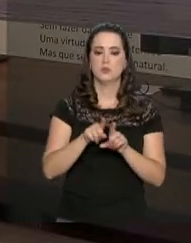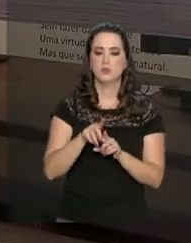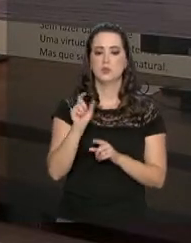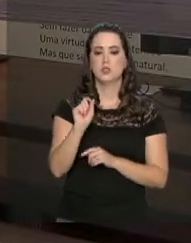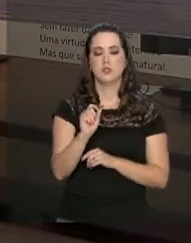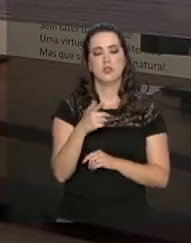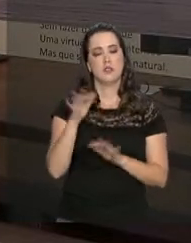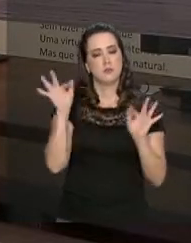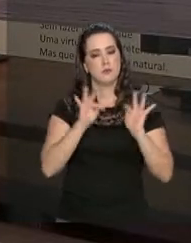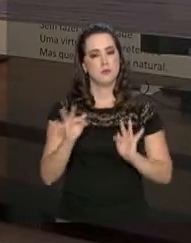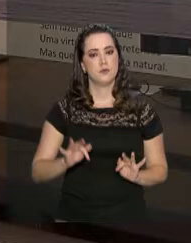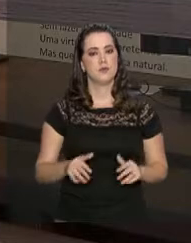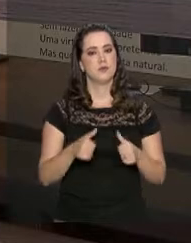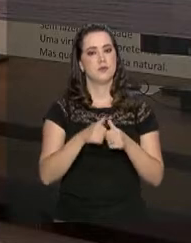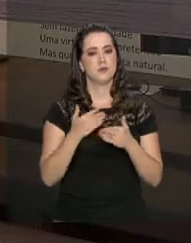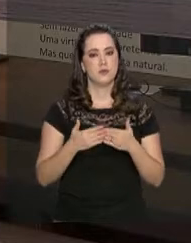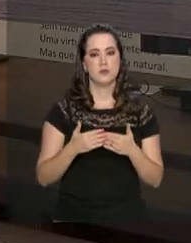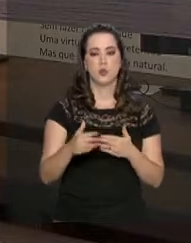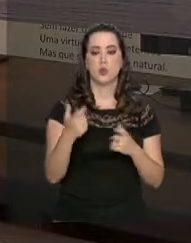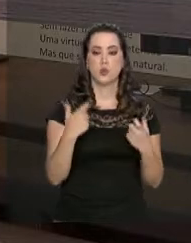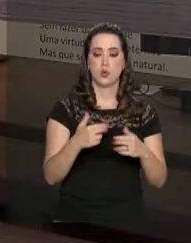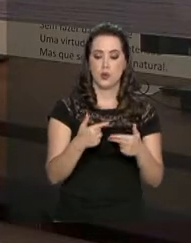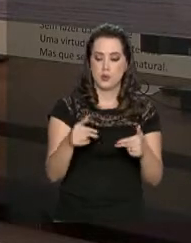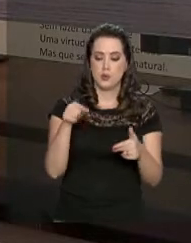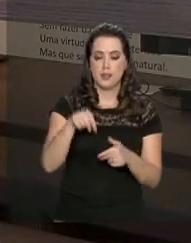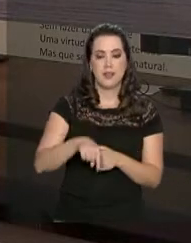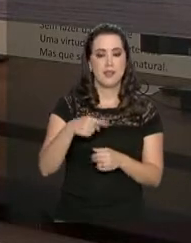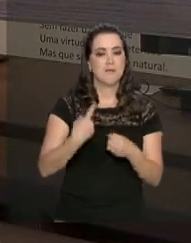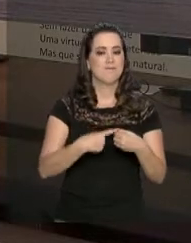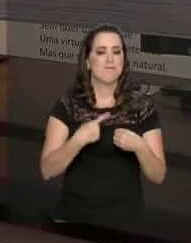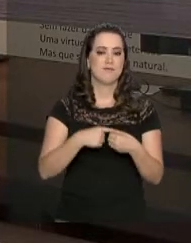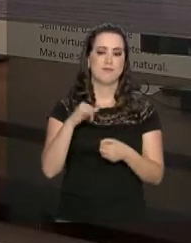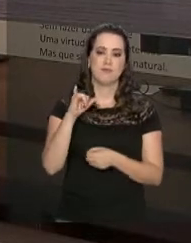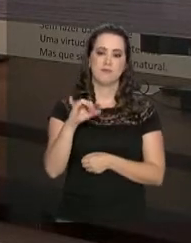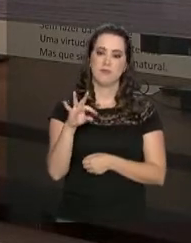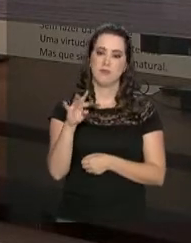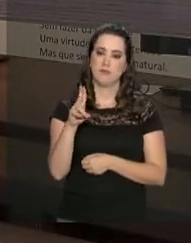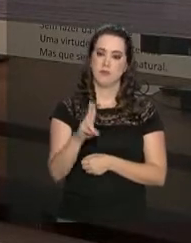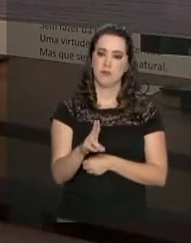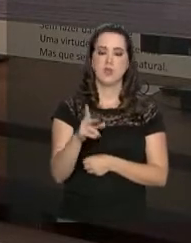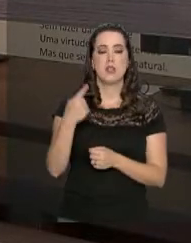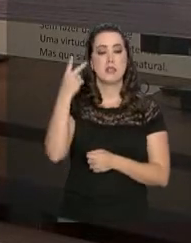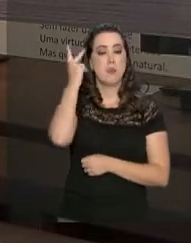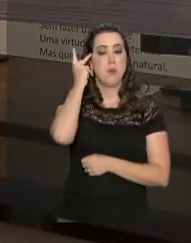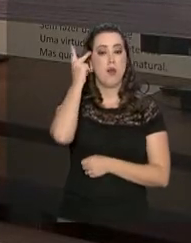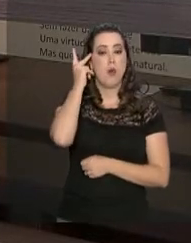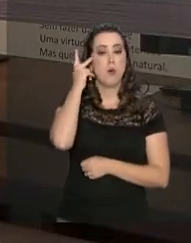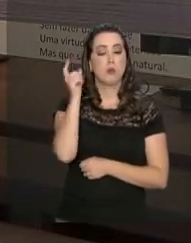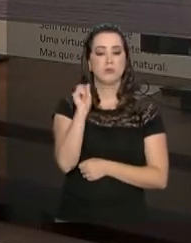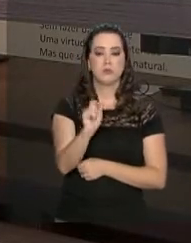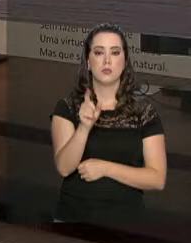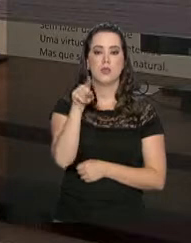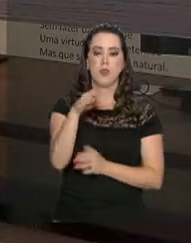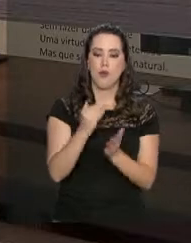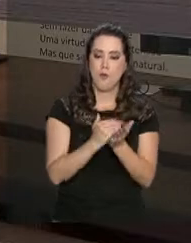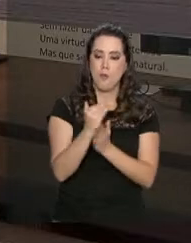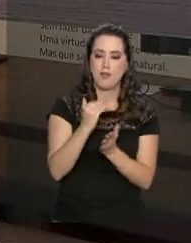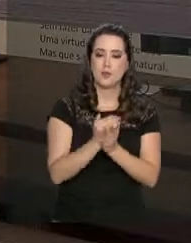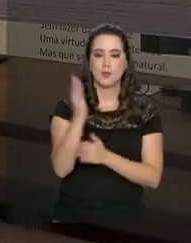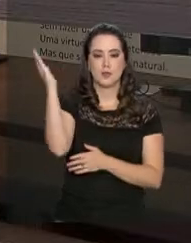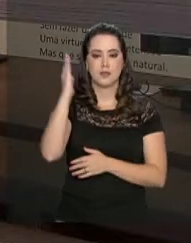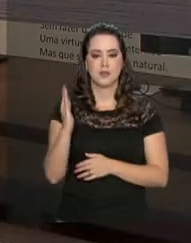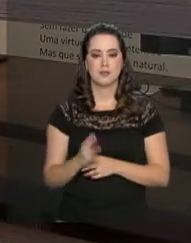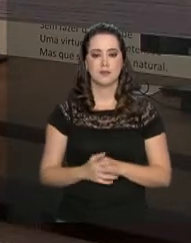respeito da satisfação de manter o seu acervo aqui nessa cidade do interior paulista, que foi o berço da